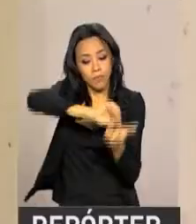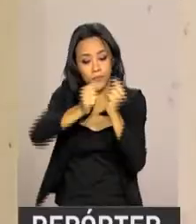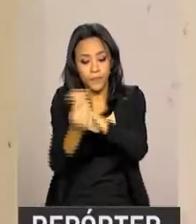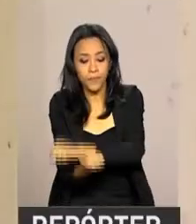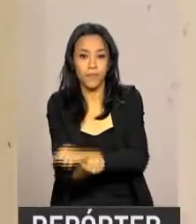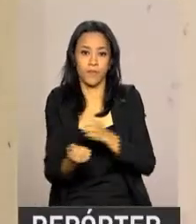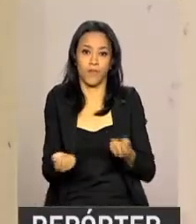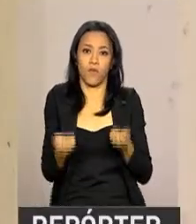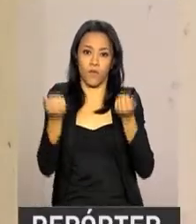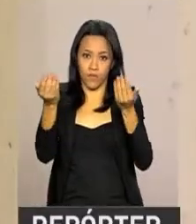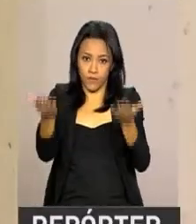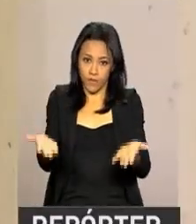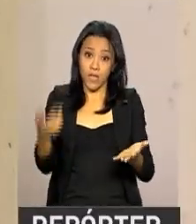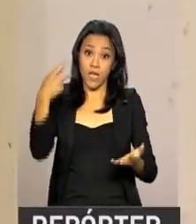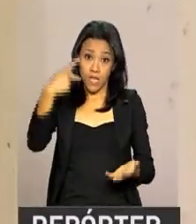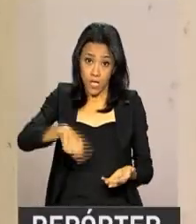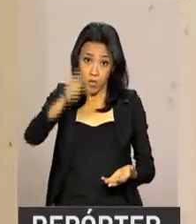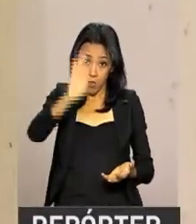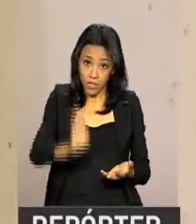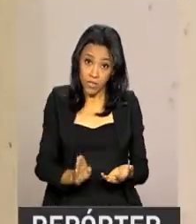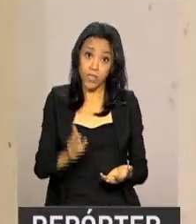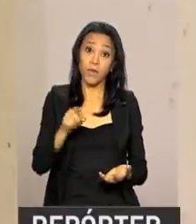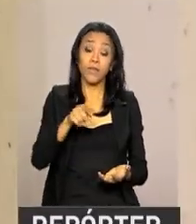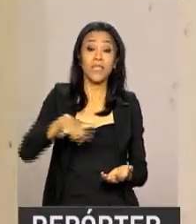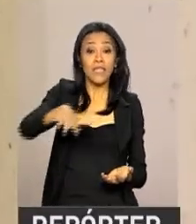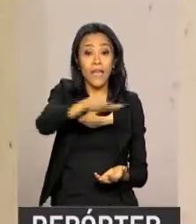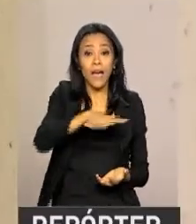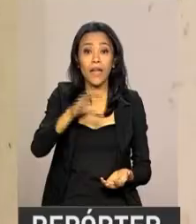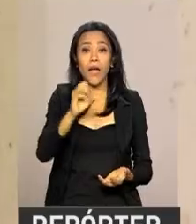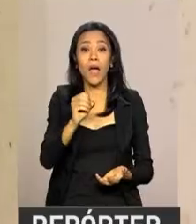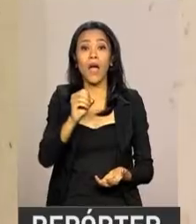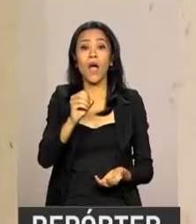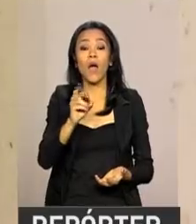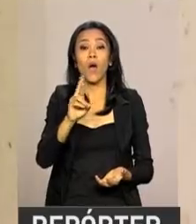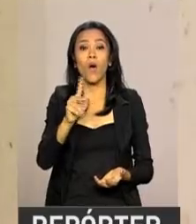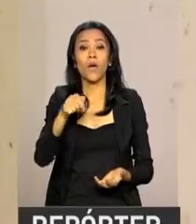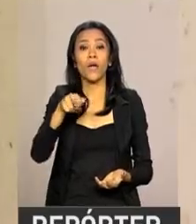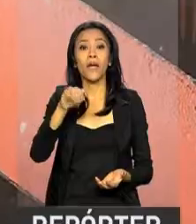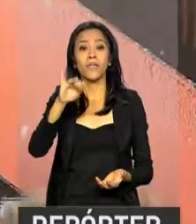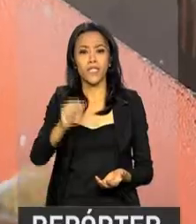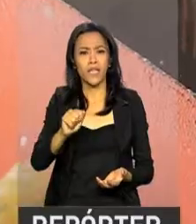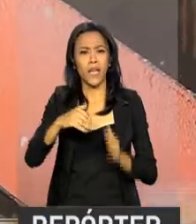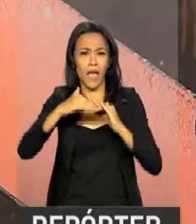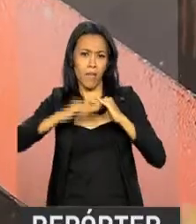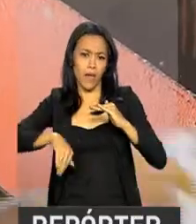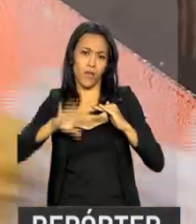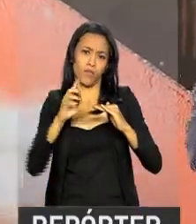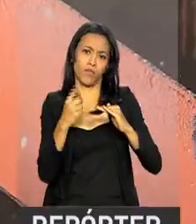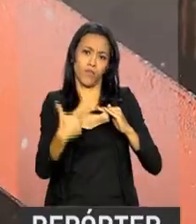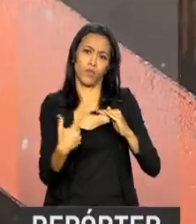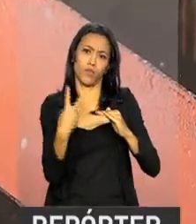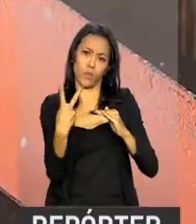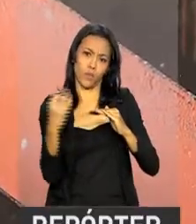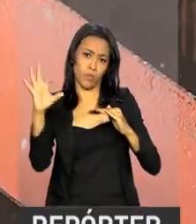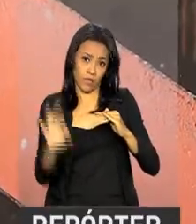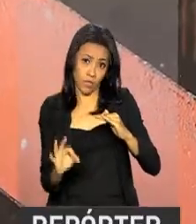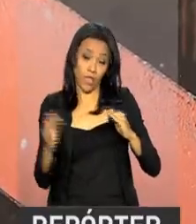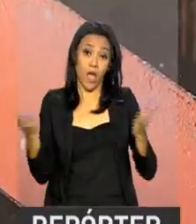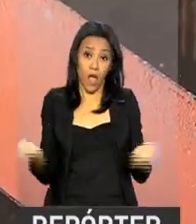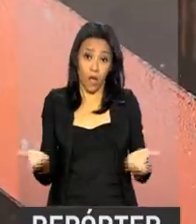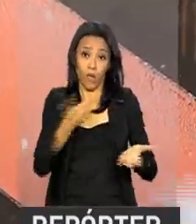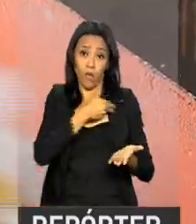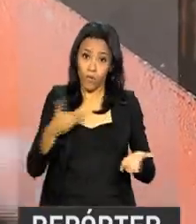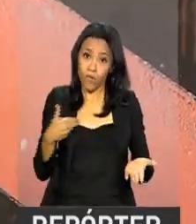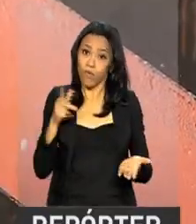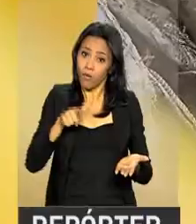no brasil a reciclagem da parte orgânica do lixo é inferior a 2% e agora o governo quer estimular esse tipo